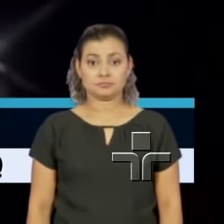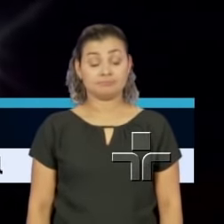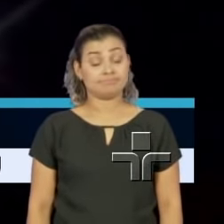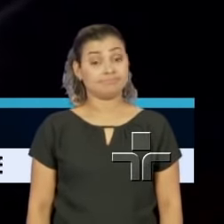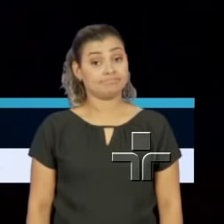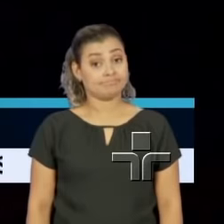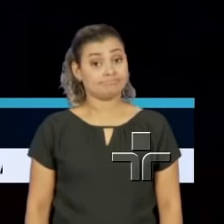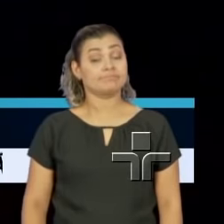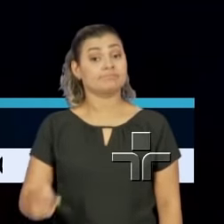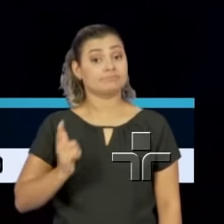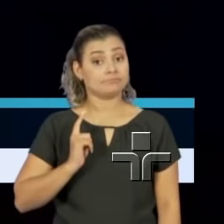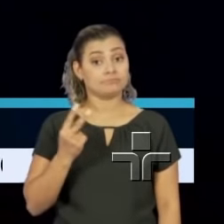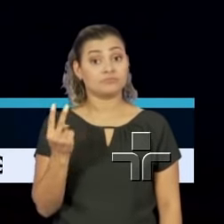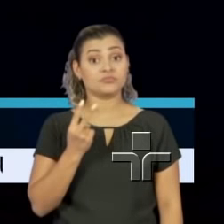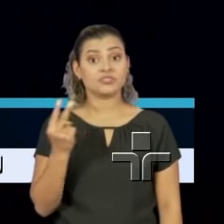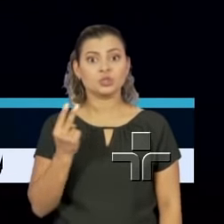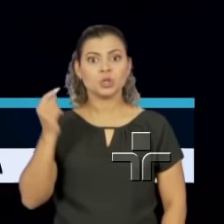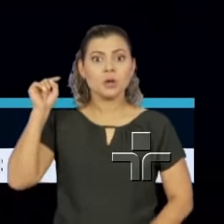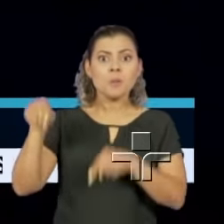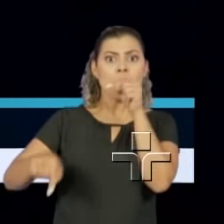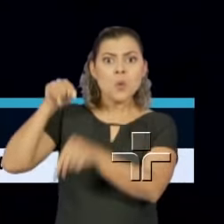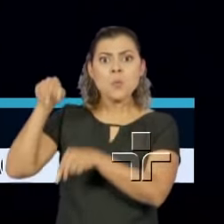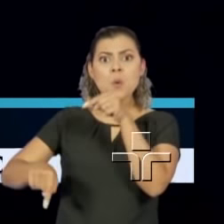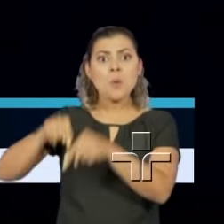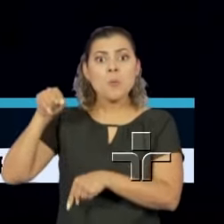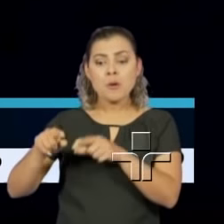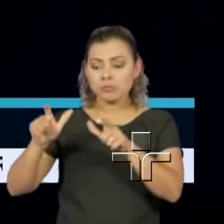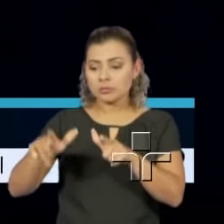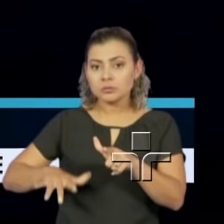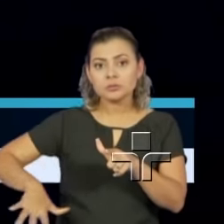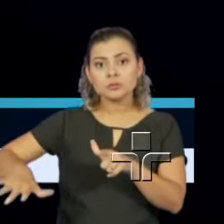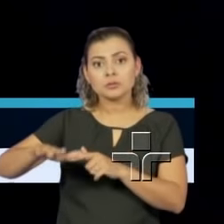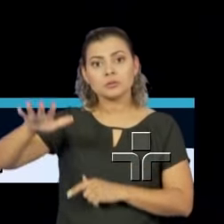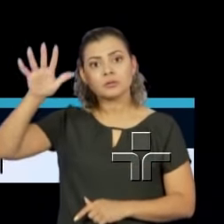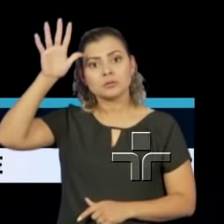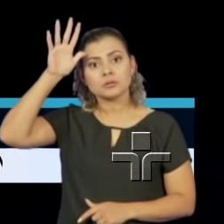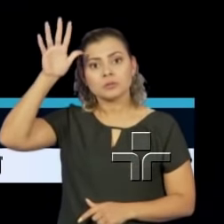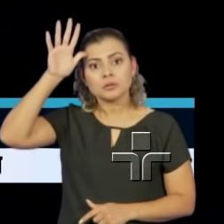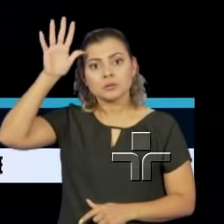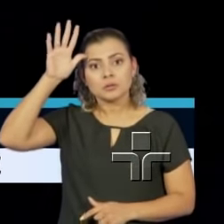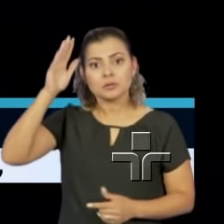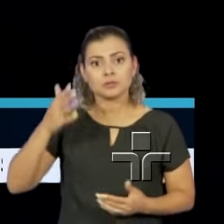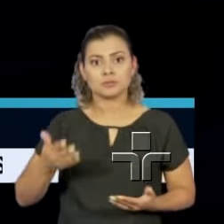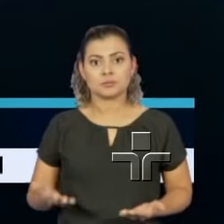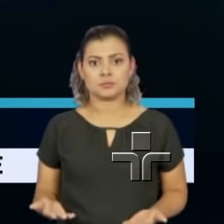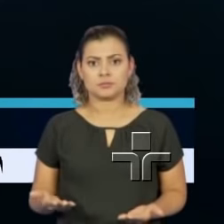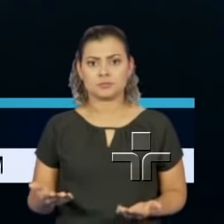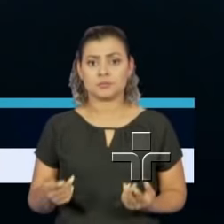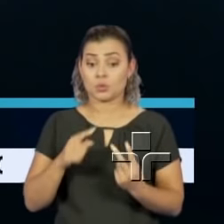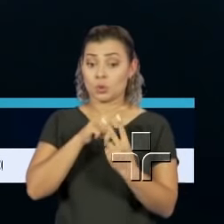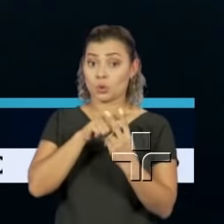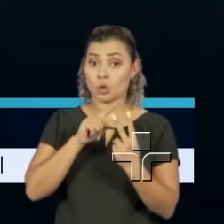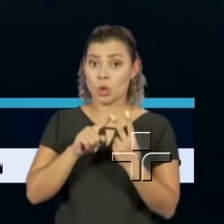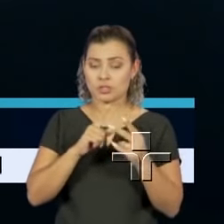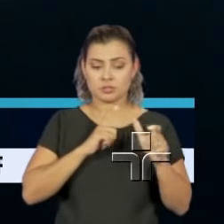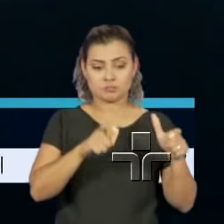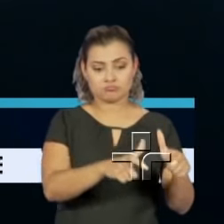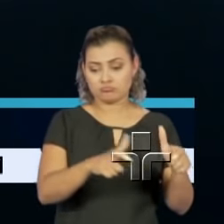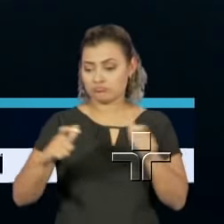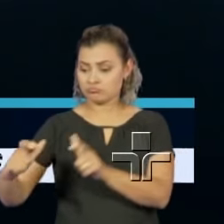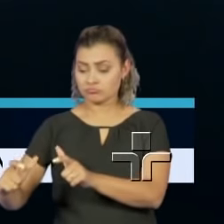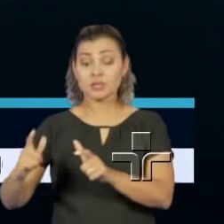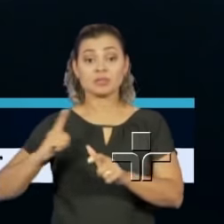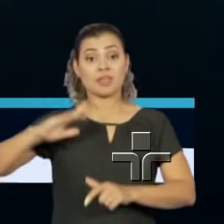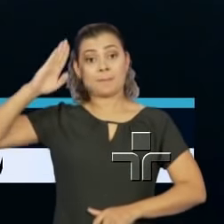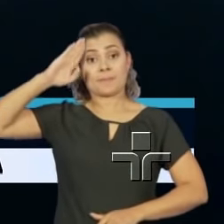Pelo menos 22 mísseis foram disparados contra as bases iraquianas de Ain al-Assad e de Erbil, que abrigam forças militares